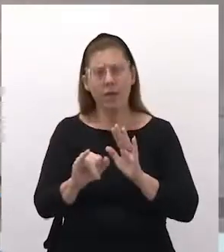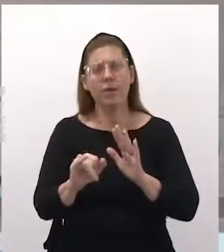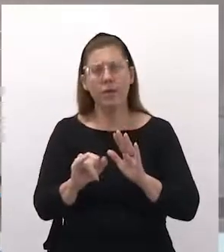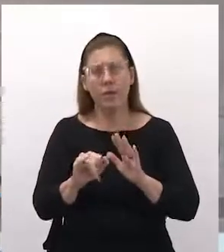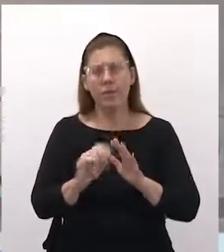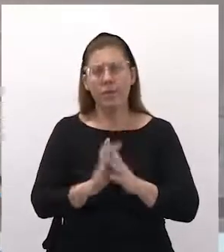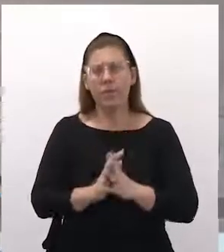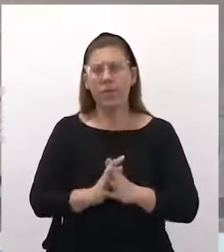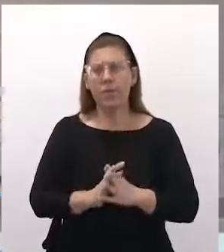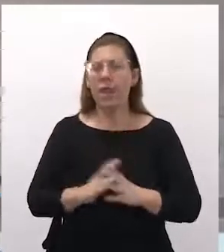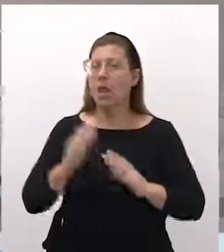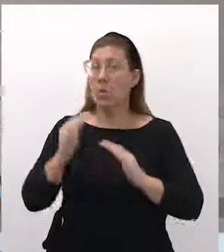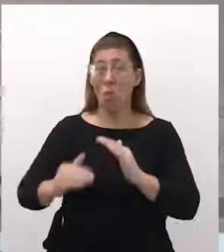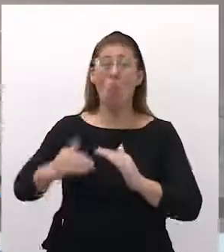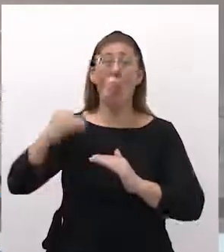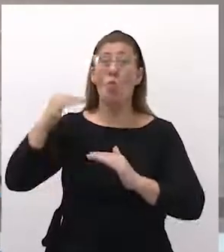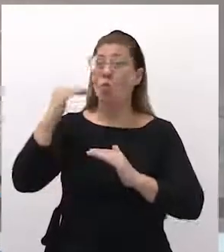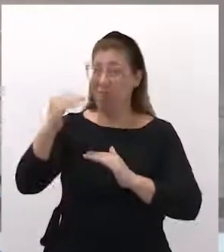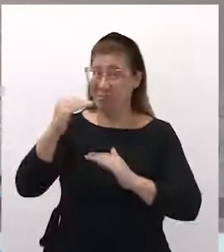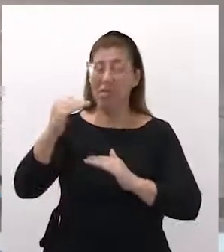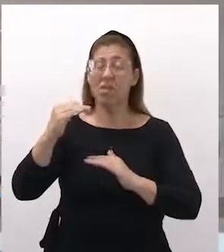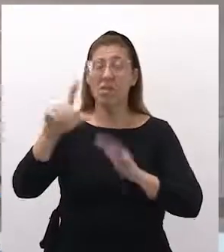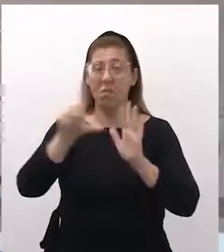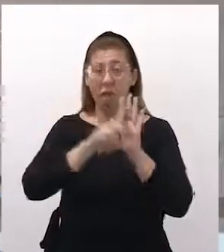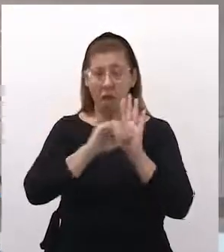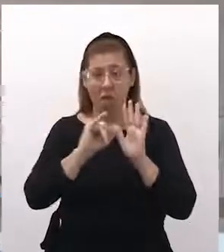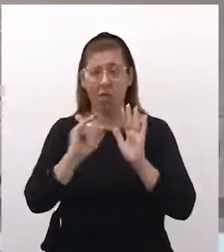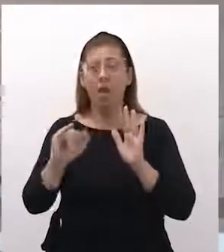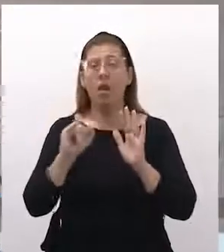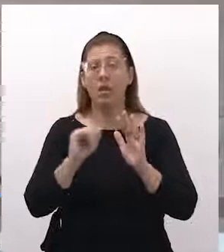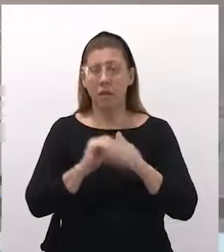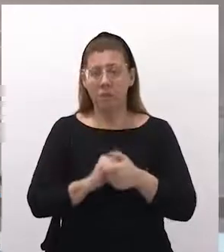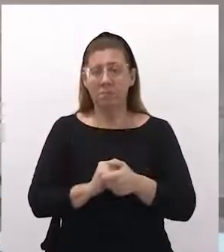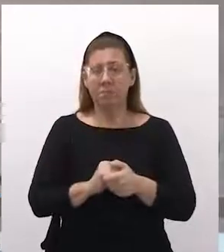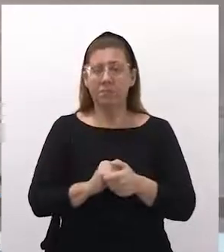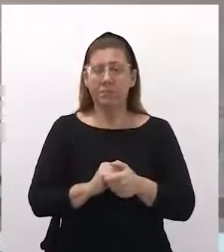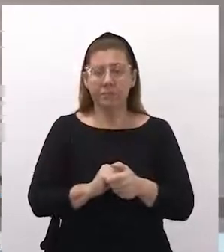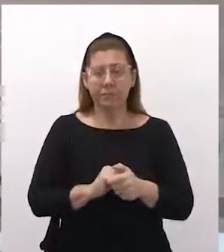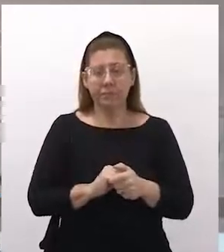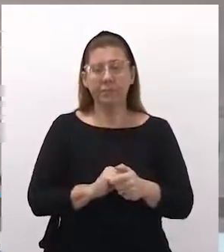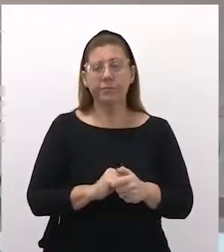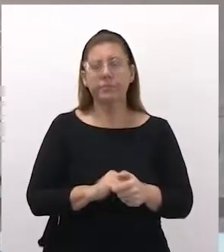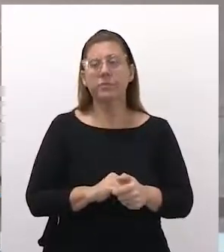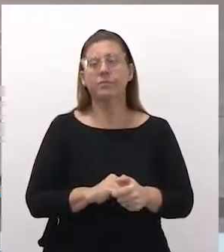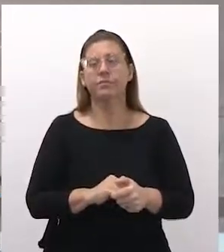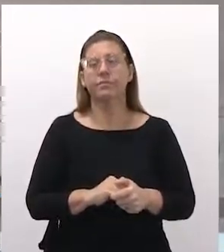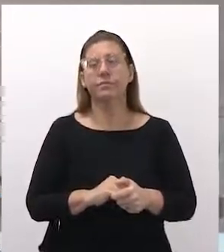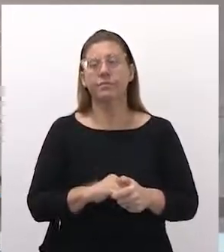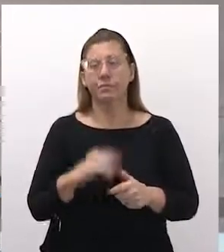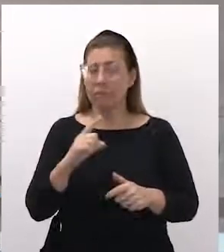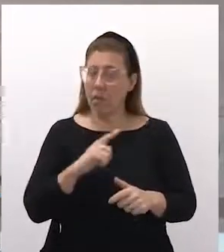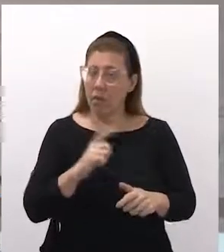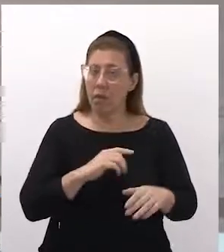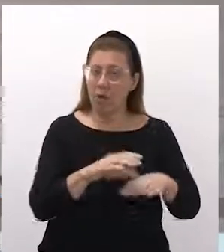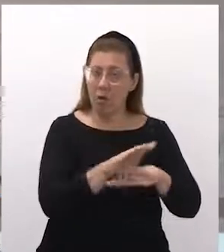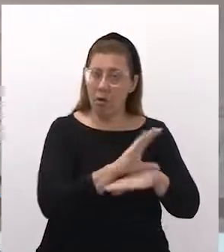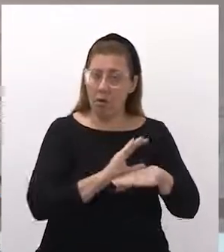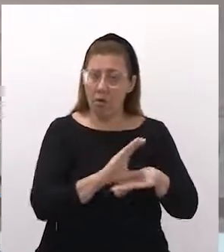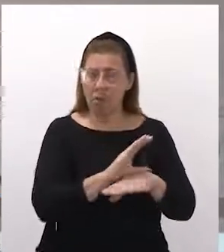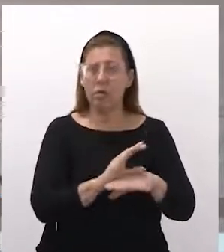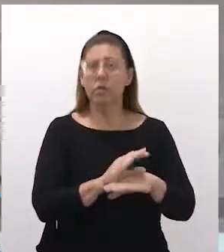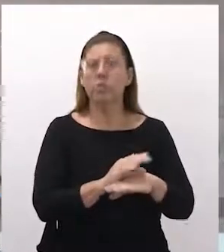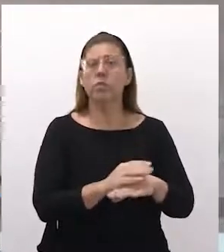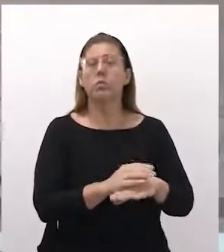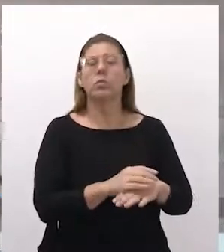inclusive, acima da lei ordinária, né? Ele fica logo abaixo da Constituição, o Supremo já decidiu. Então, a gente tem uma convenção internacional que diz o